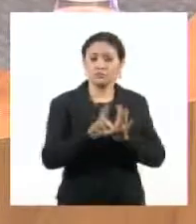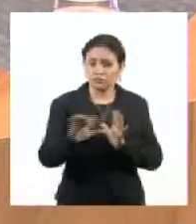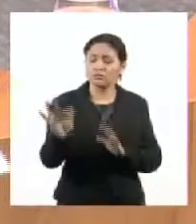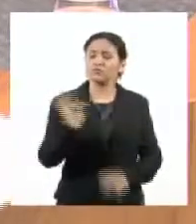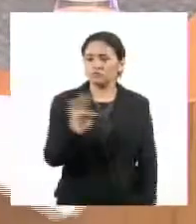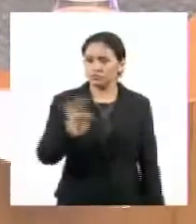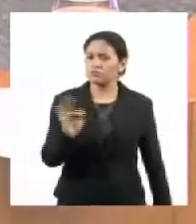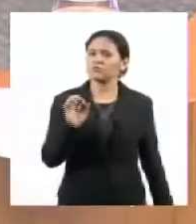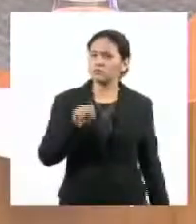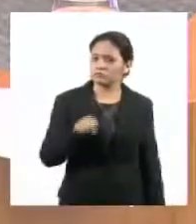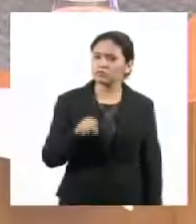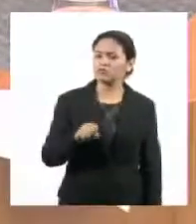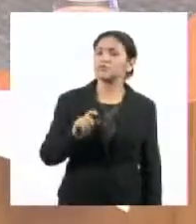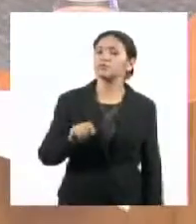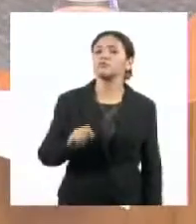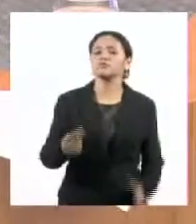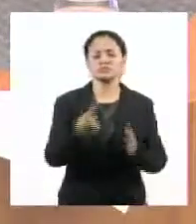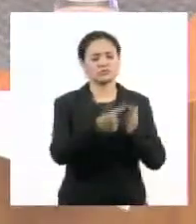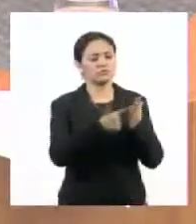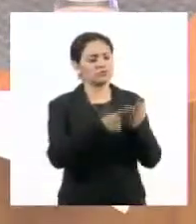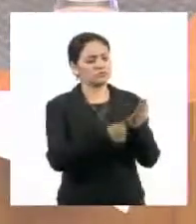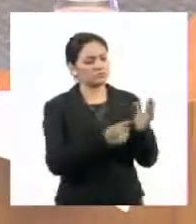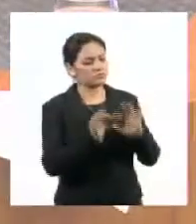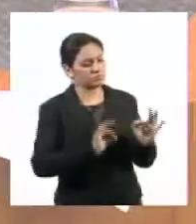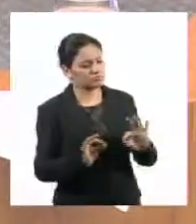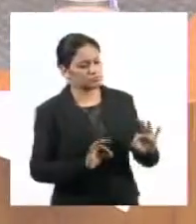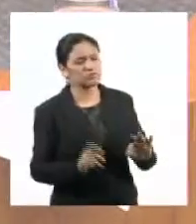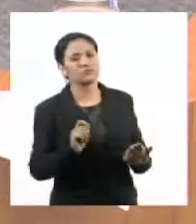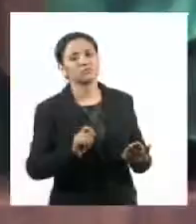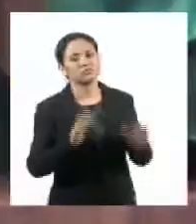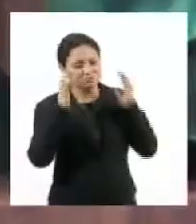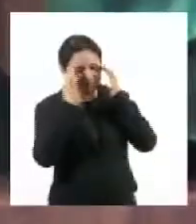e que estabelece vários requisitos e que foram descumpridos.